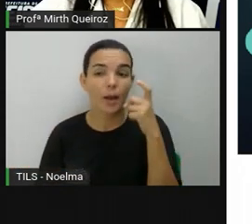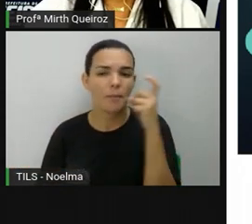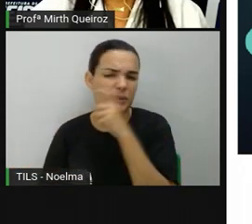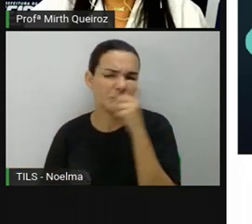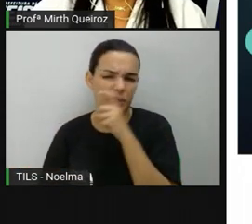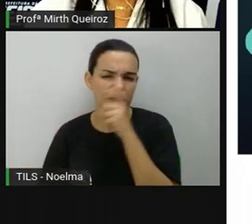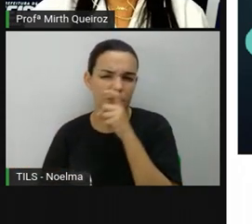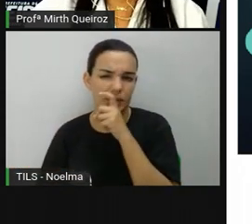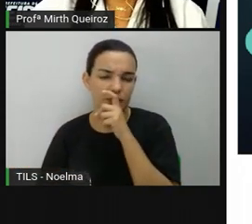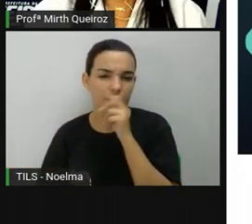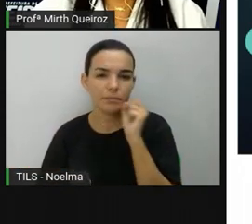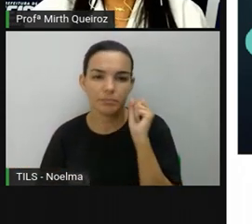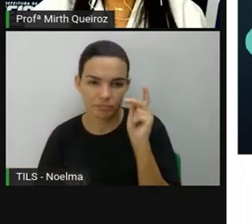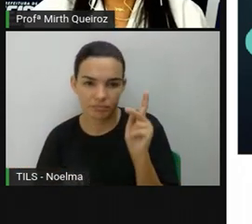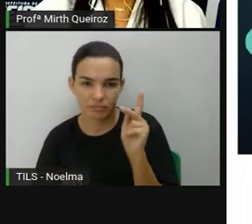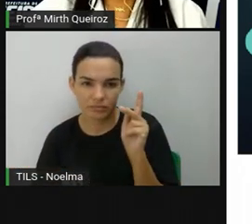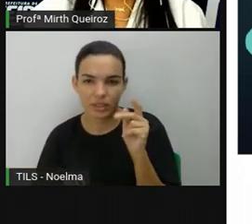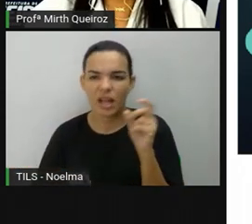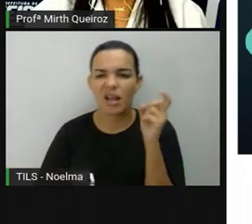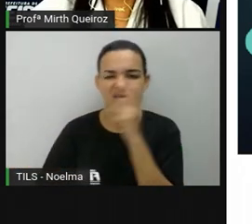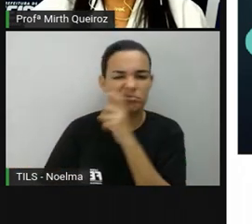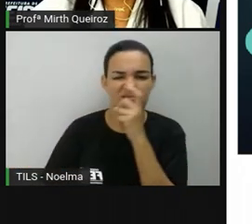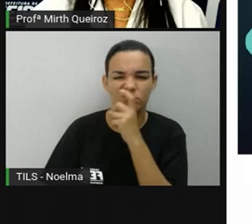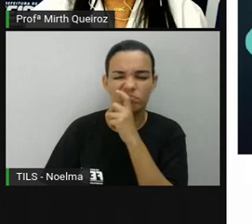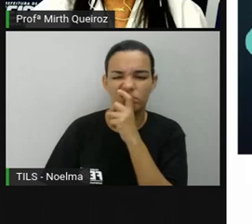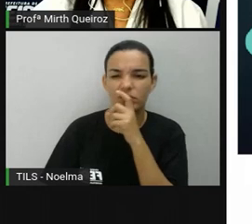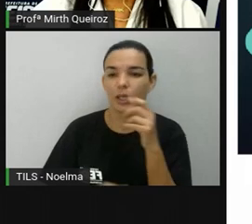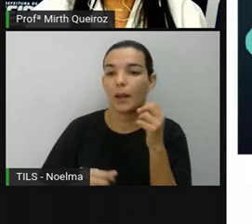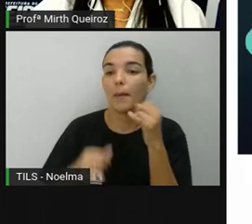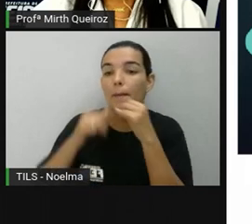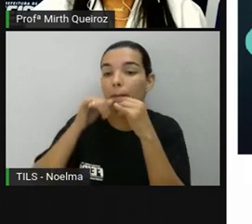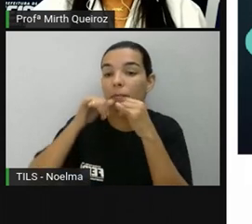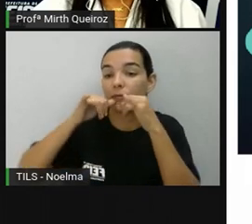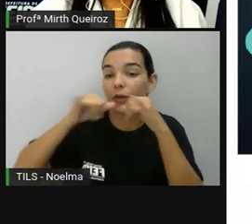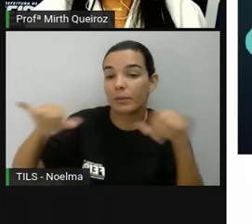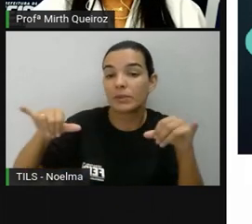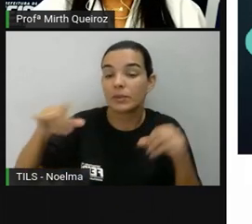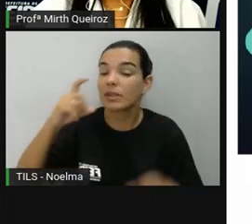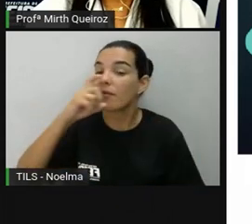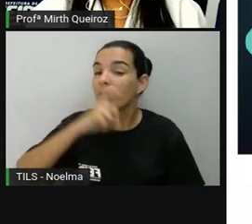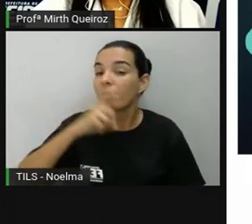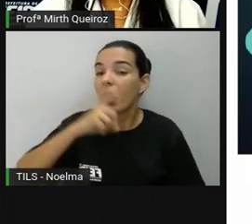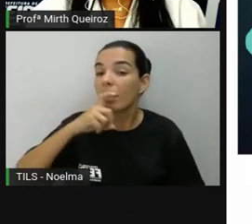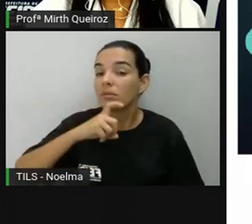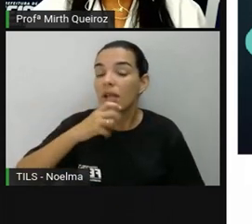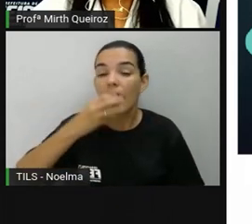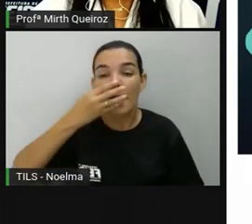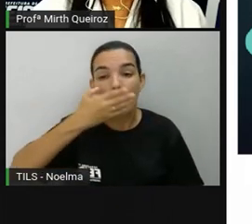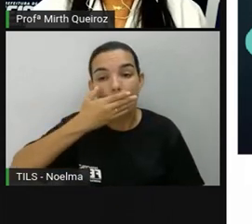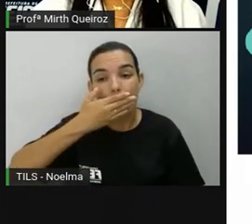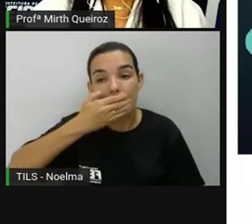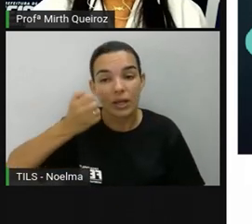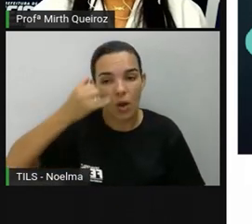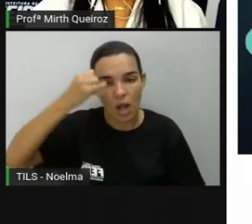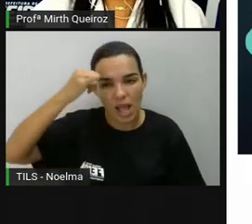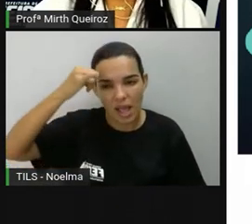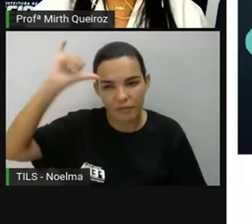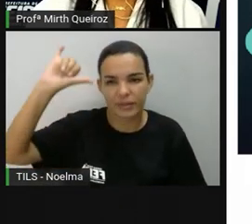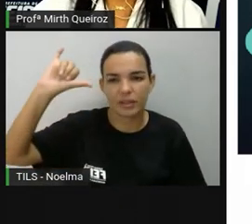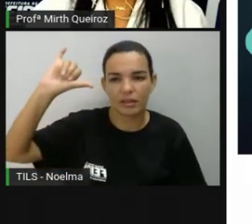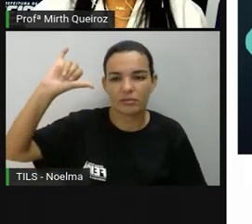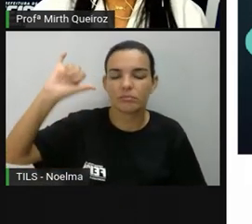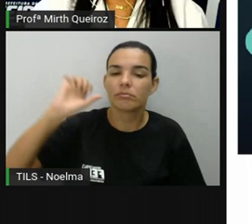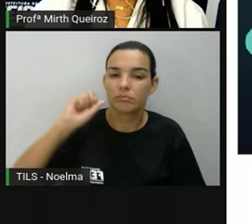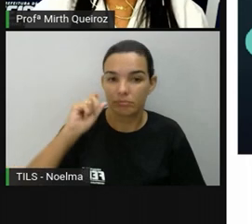fake news, né? Que acontece aí, que são notícias falsas. Quantas notícias falsas, quantas fake news a gente não viu